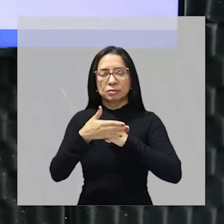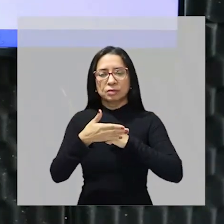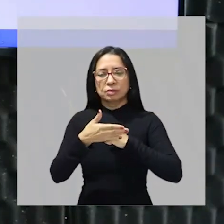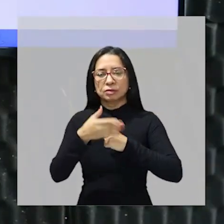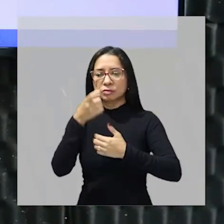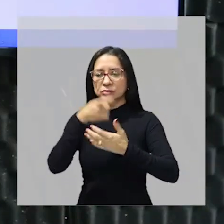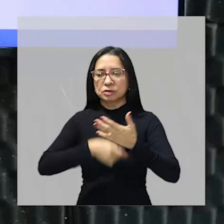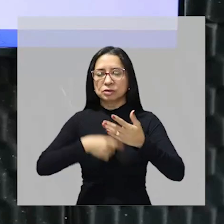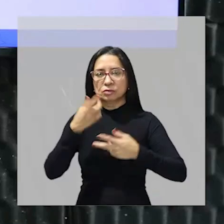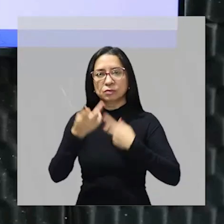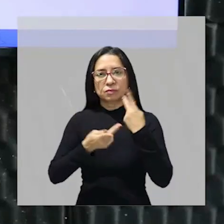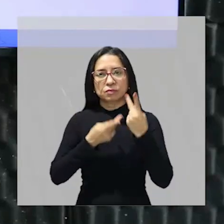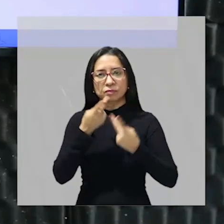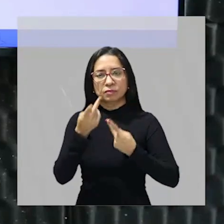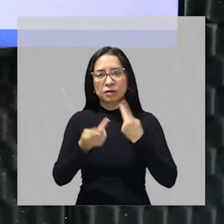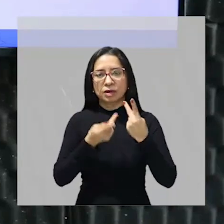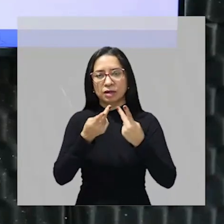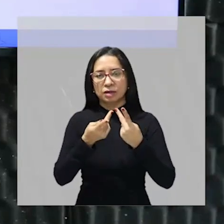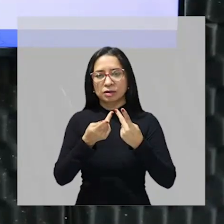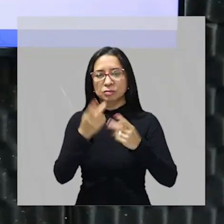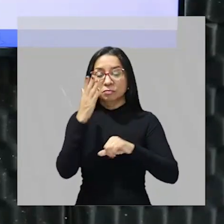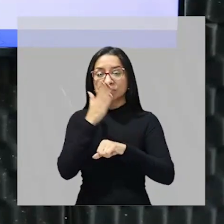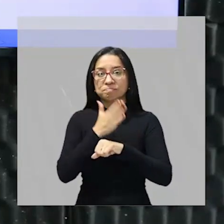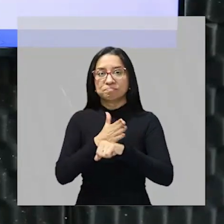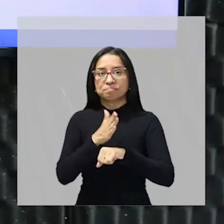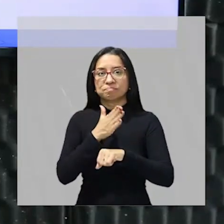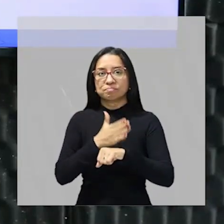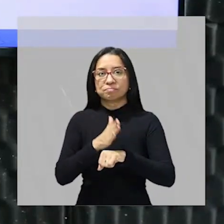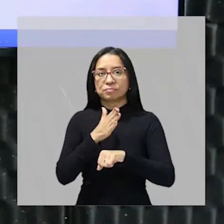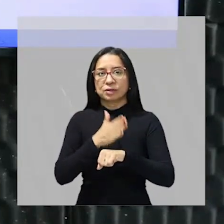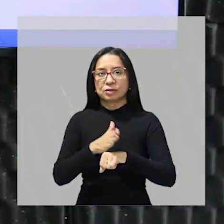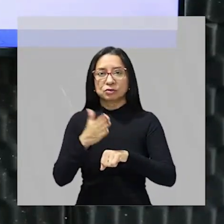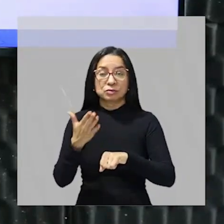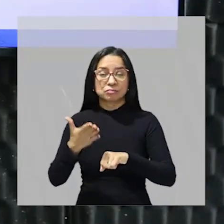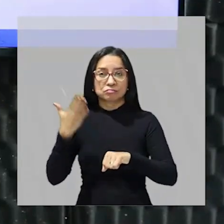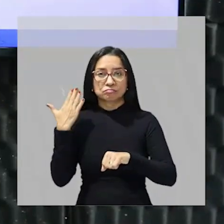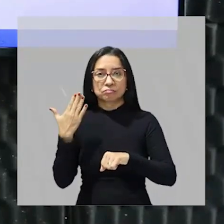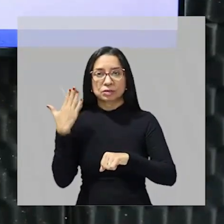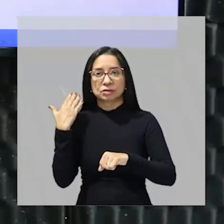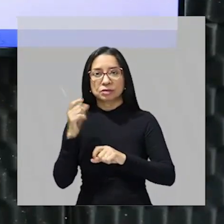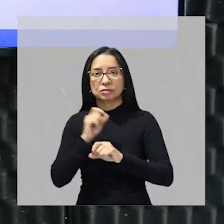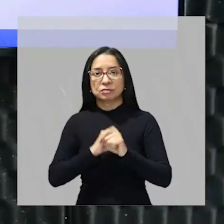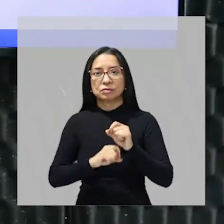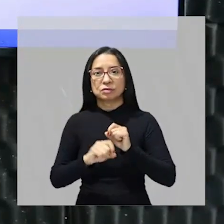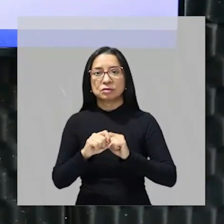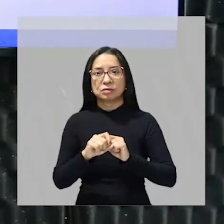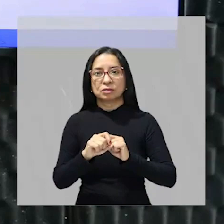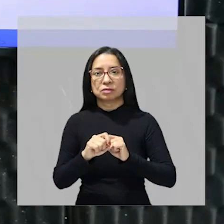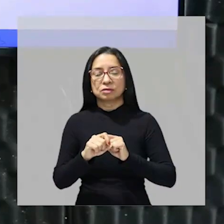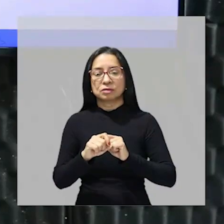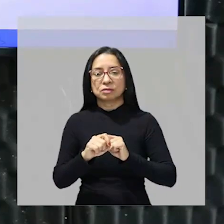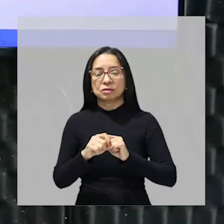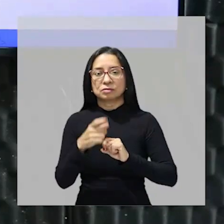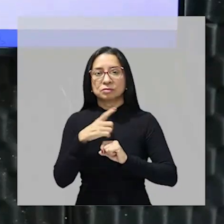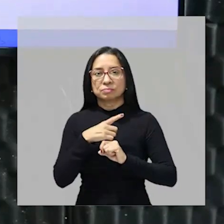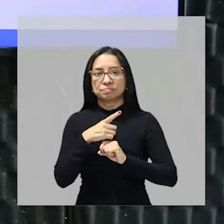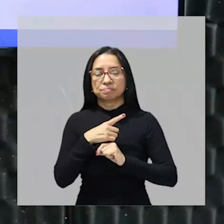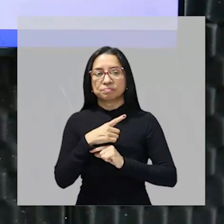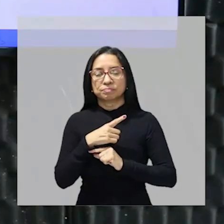fala de uma prática, tá, dos antigos, em que, quando se